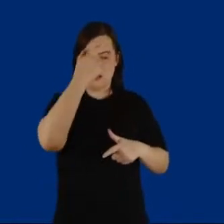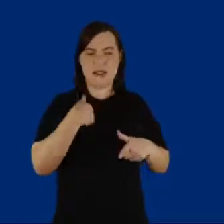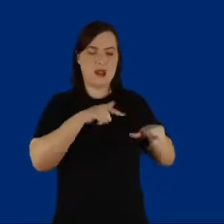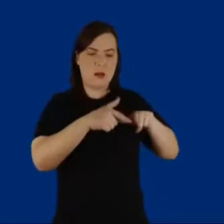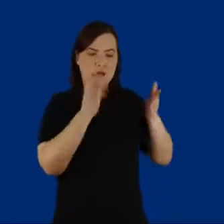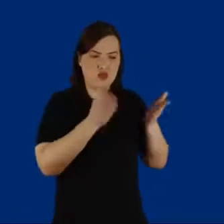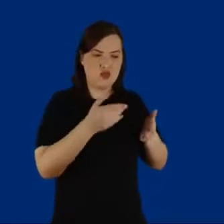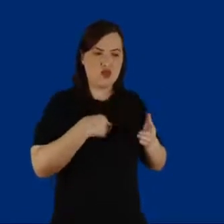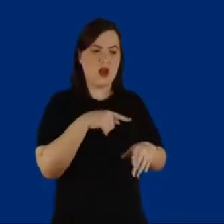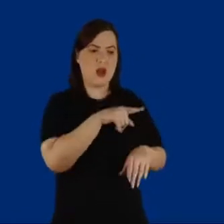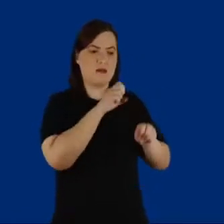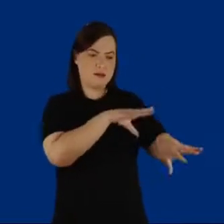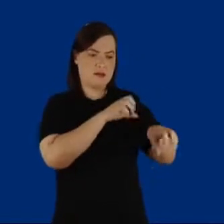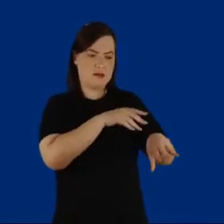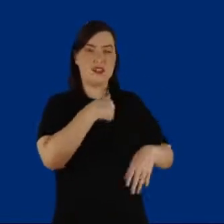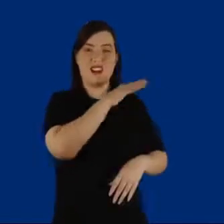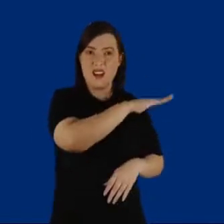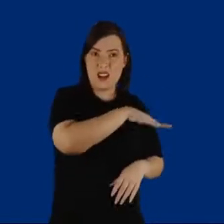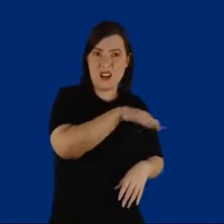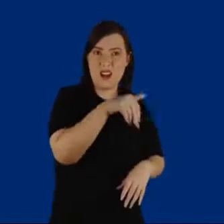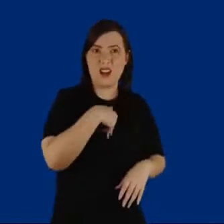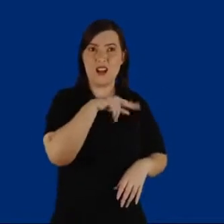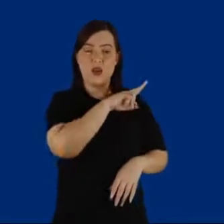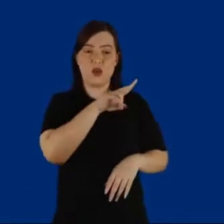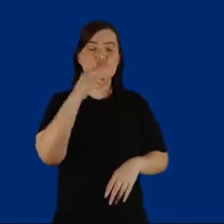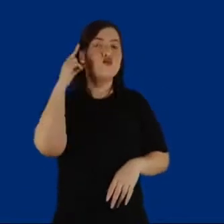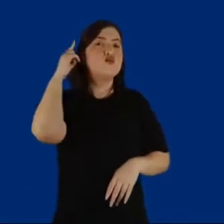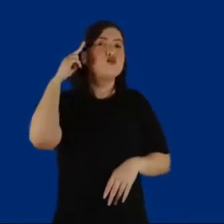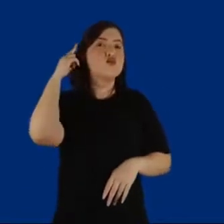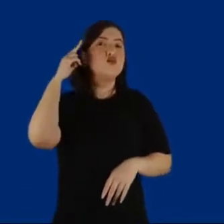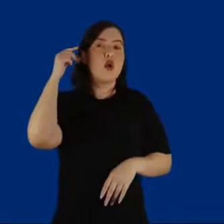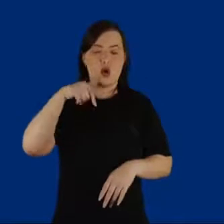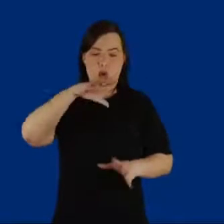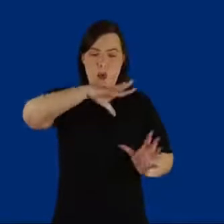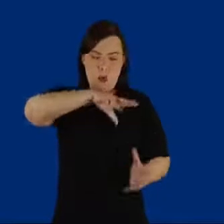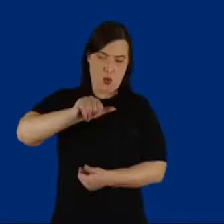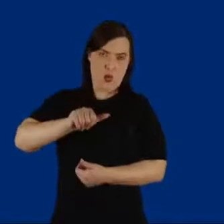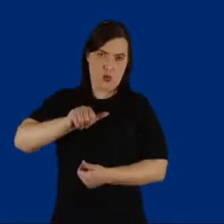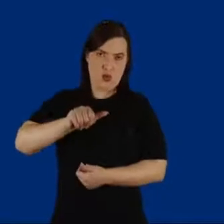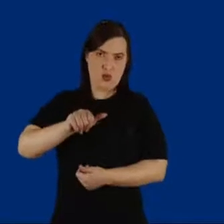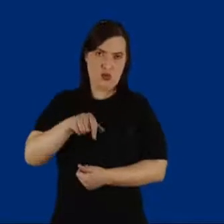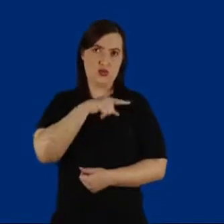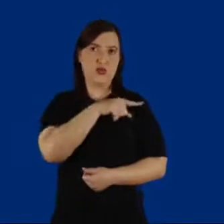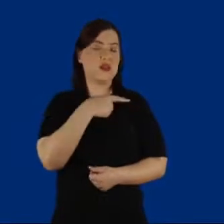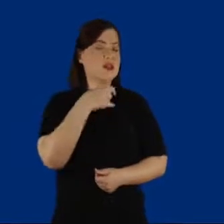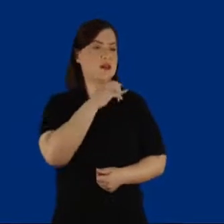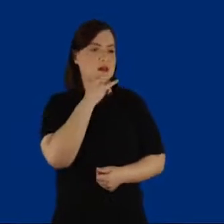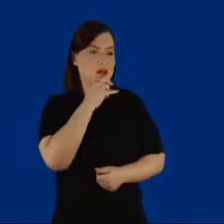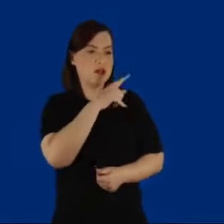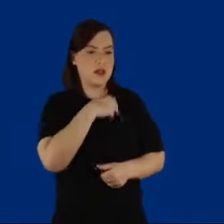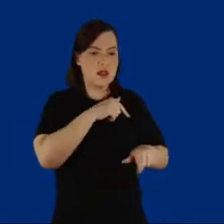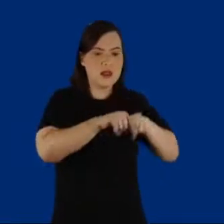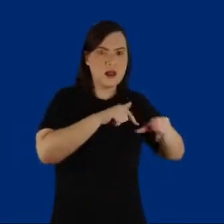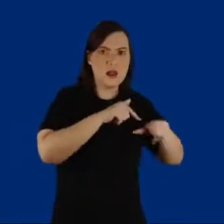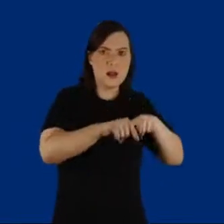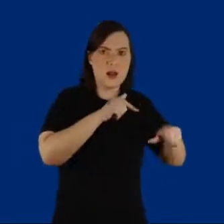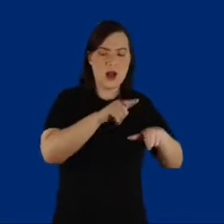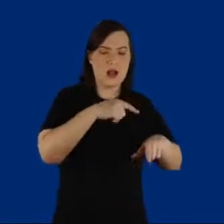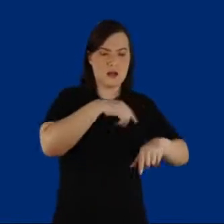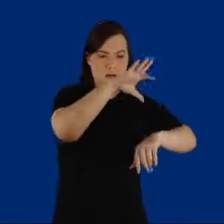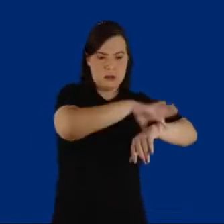crianças, e esse trabalho foi chamado de Sonhe um Mundo, Dream a World, e isso foi no trabalho de